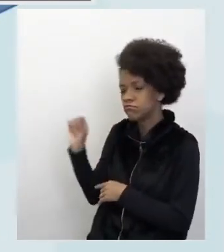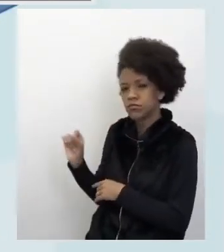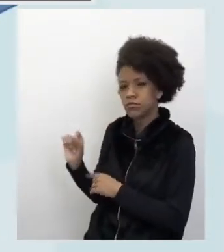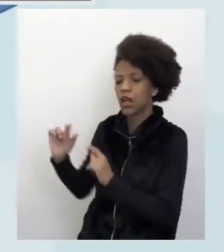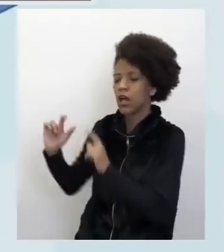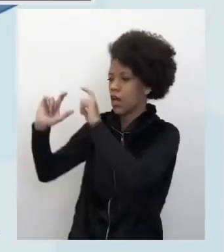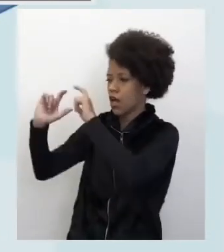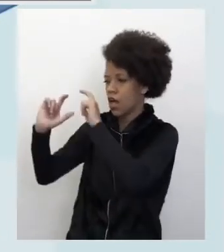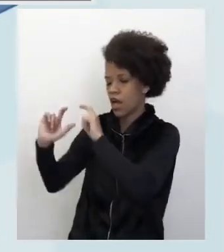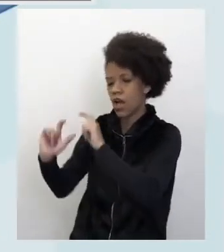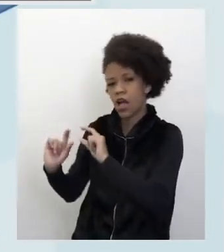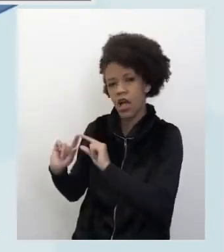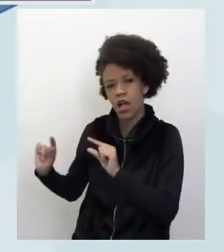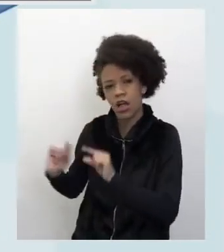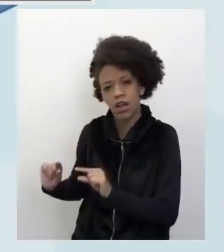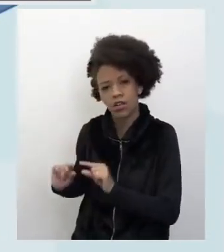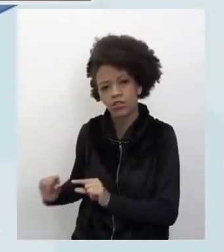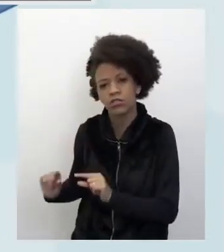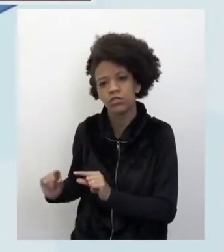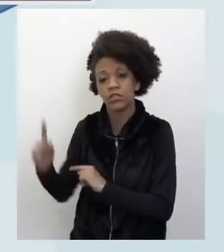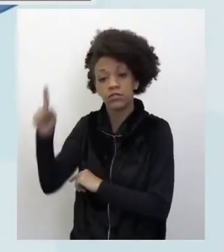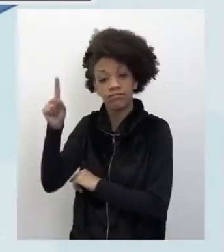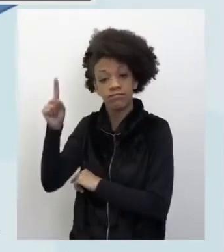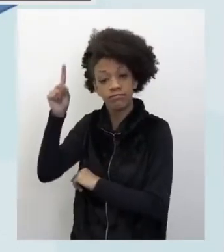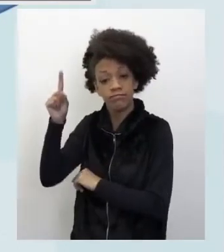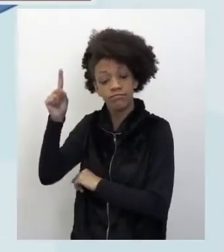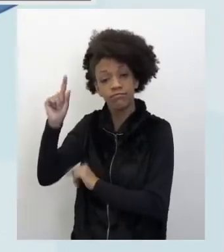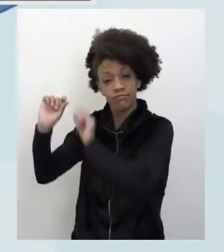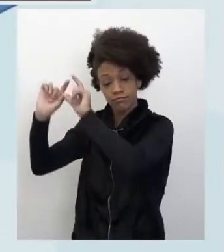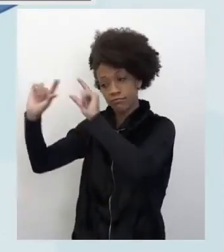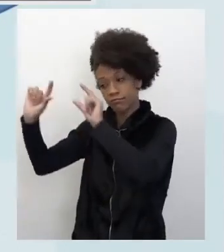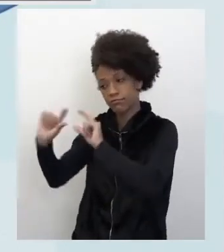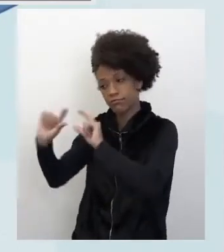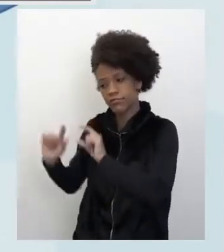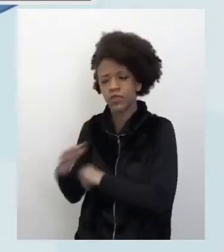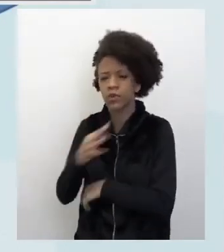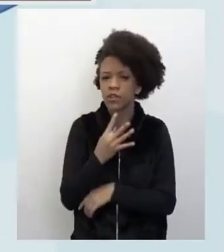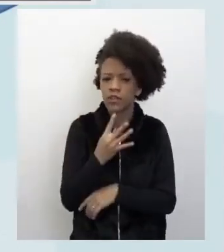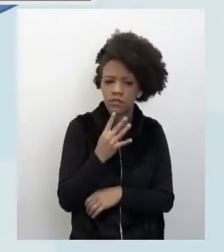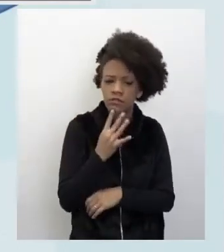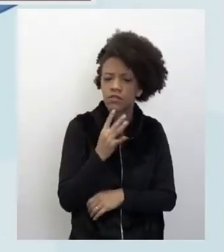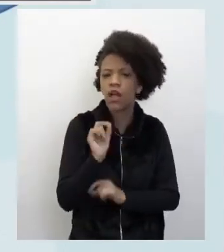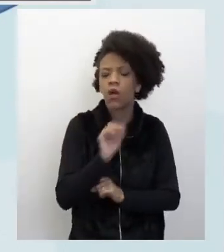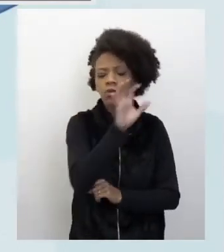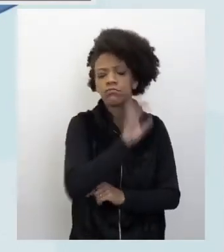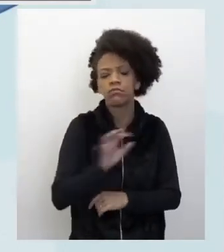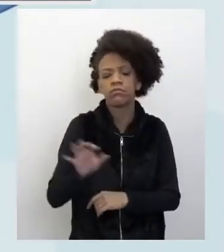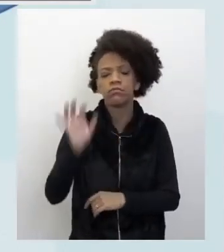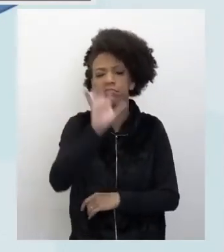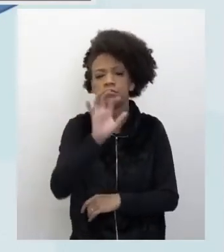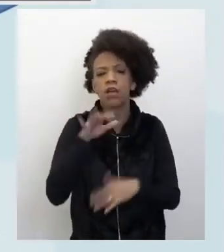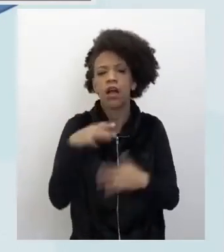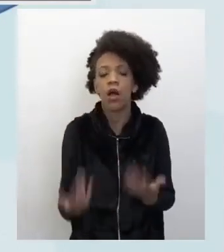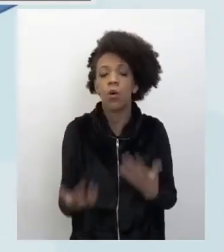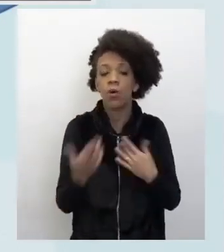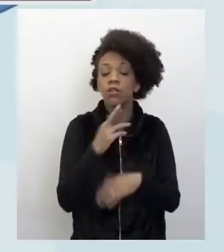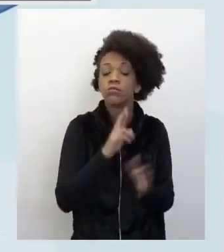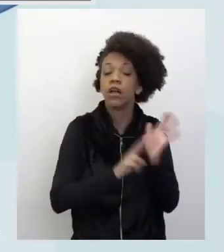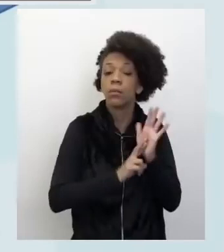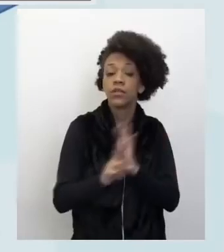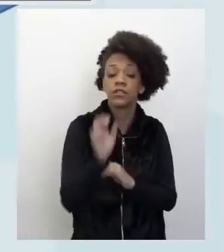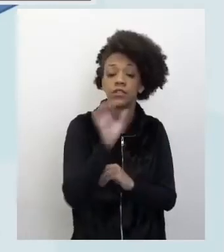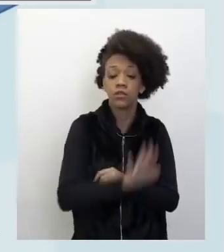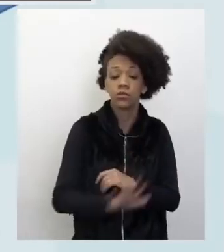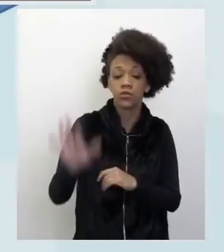legenda, que traz informações importantes para que eu consiga reconhecer, o mapa, quanto representação do